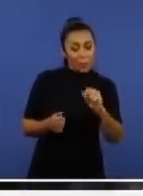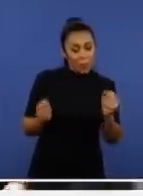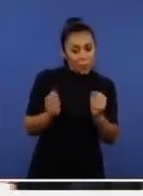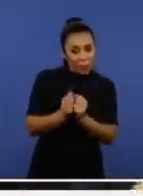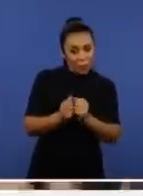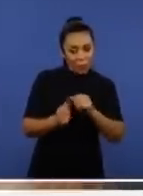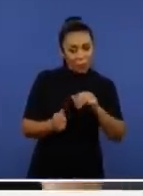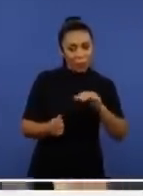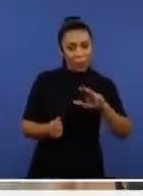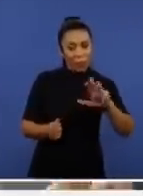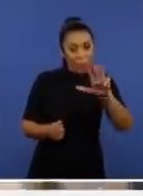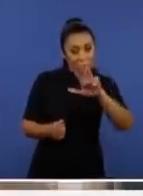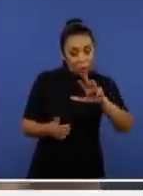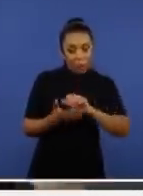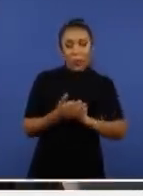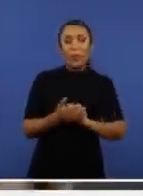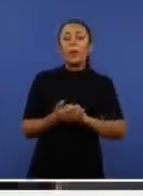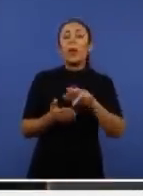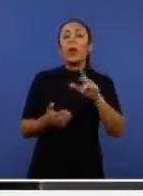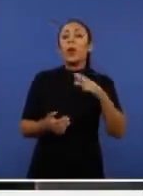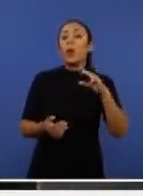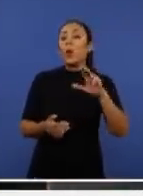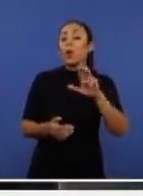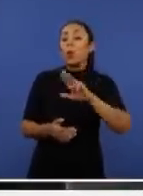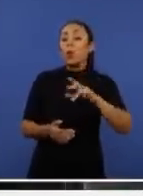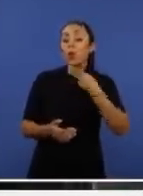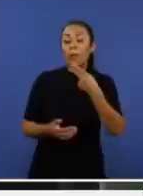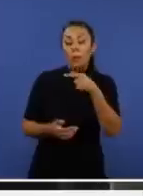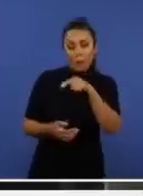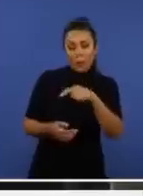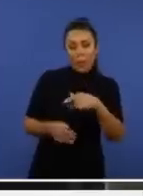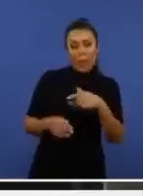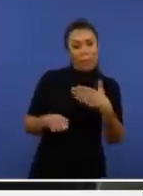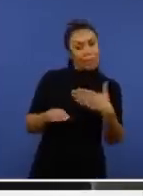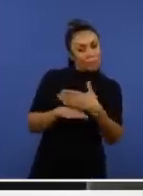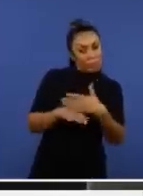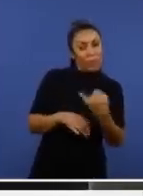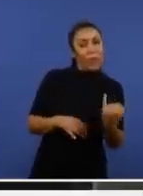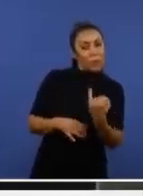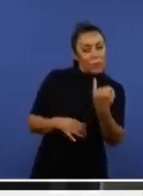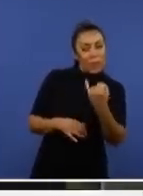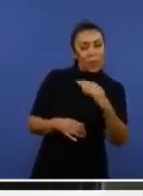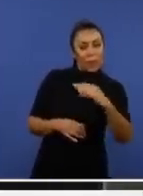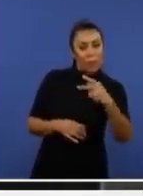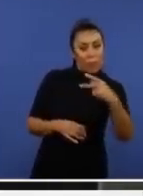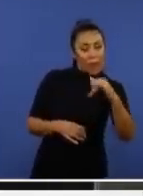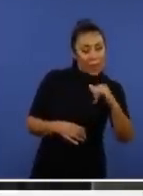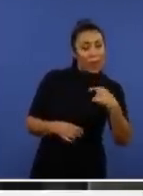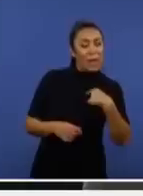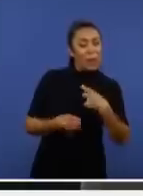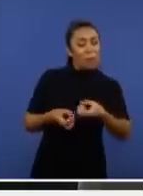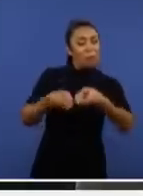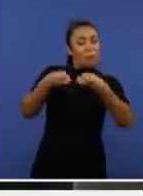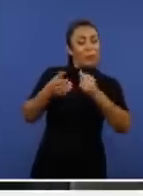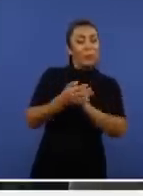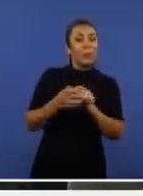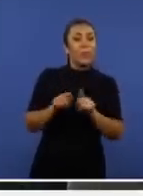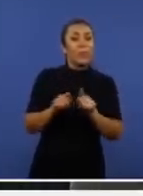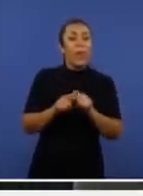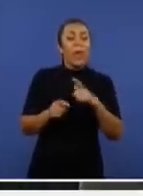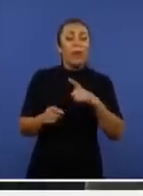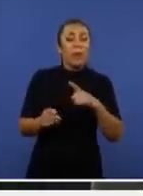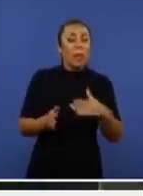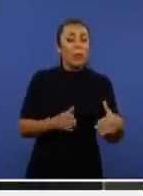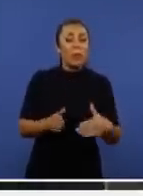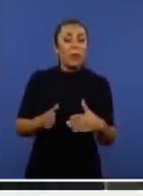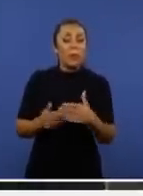Lula falou, a senhora que teve uma participação muito importante na CPI, fez um afago a ela e me deu a impressão de que tem um caminho aí para